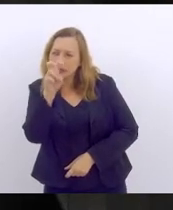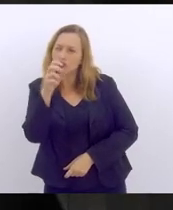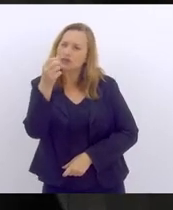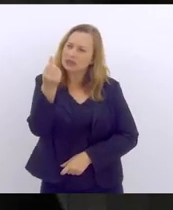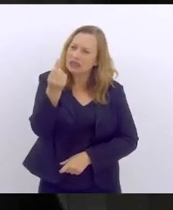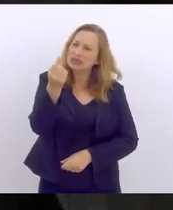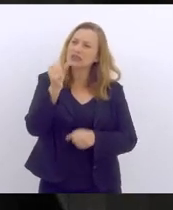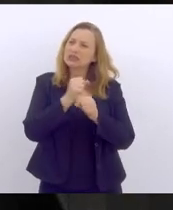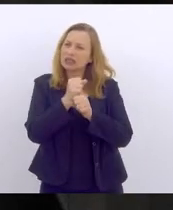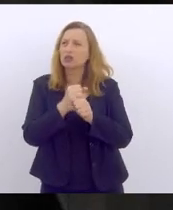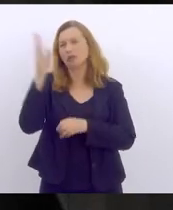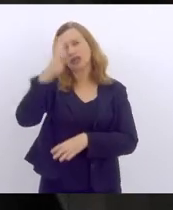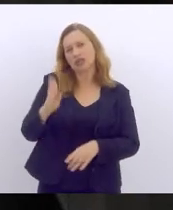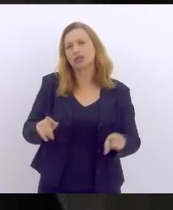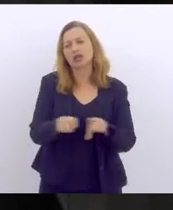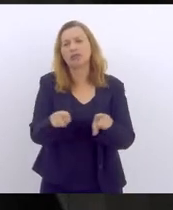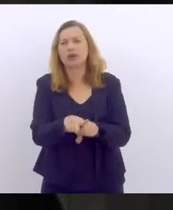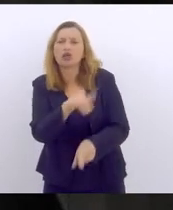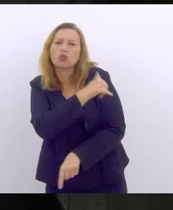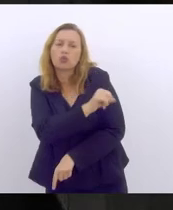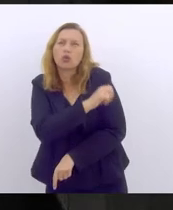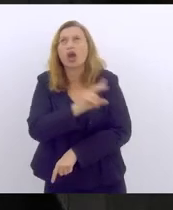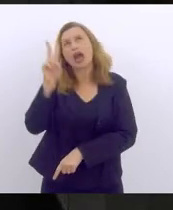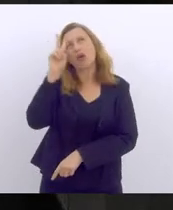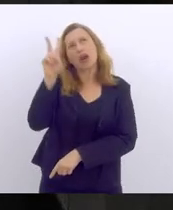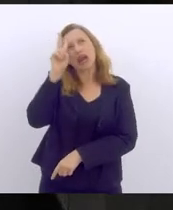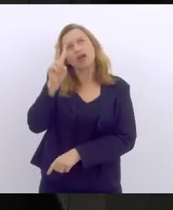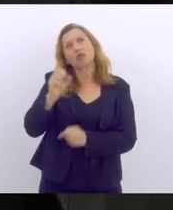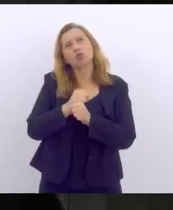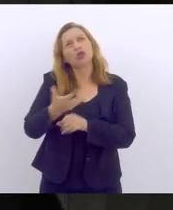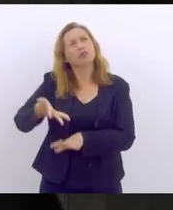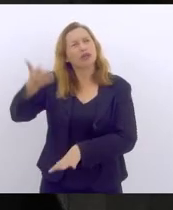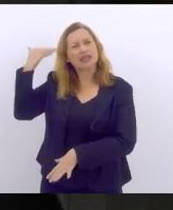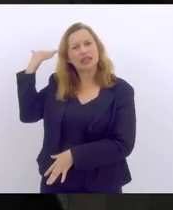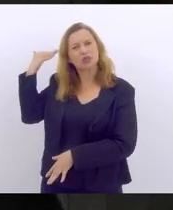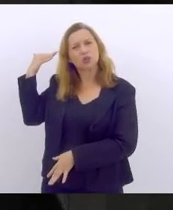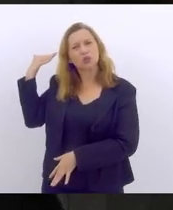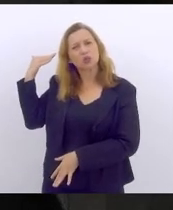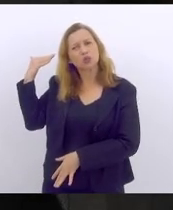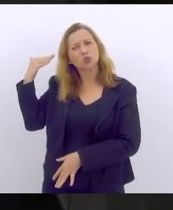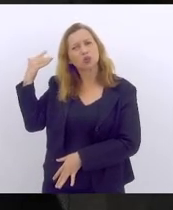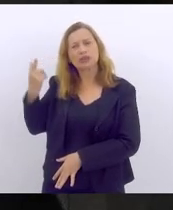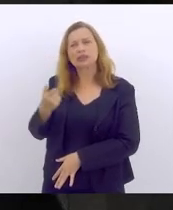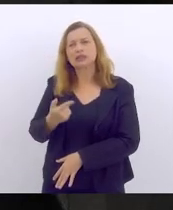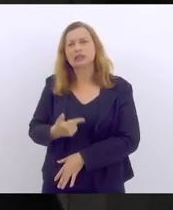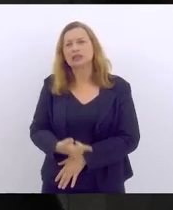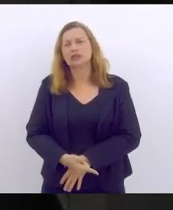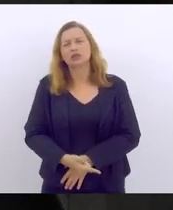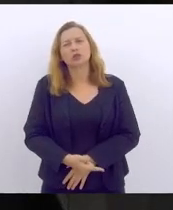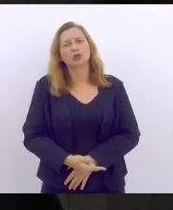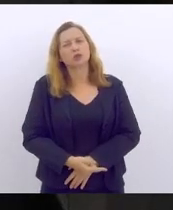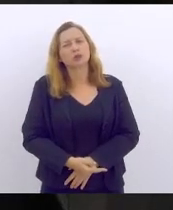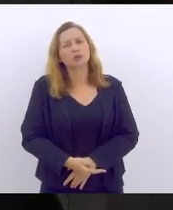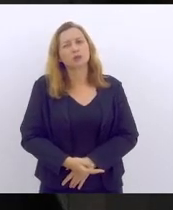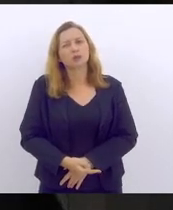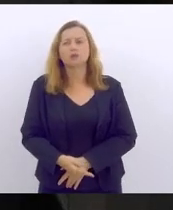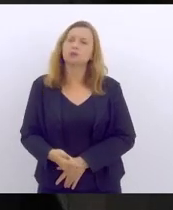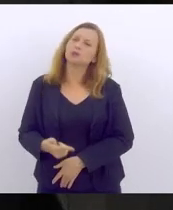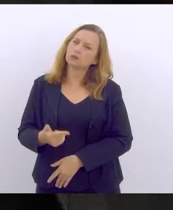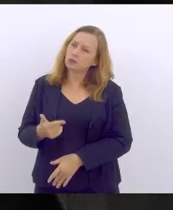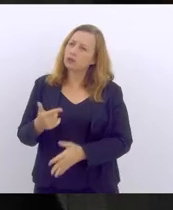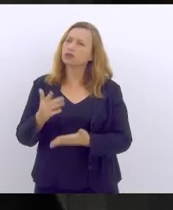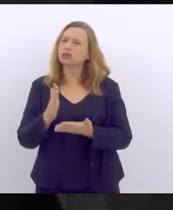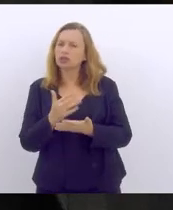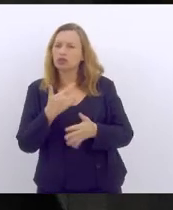e no Rio de Janeiro eu lembro inclusive que no ano passado no ano passado eu até